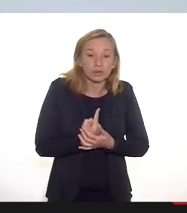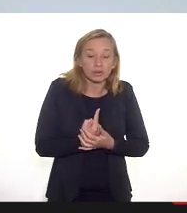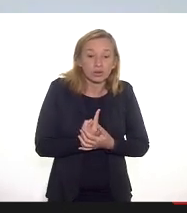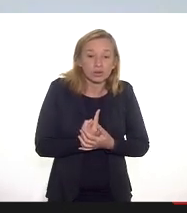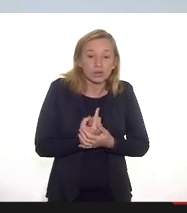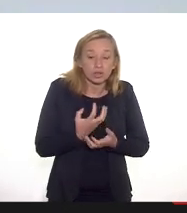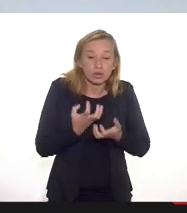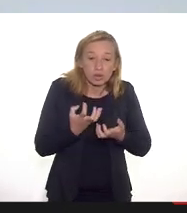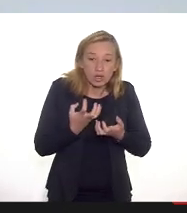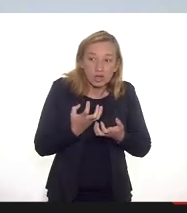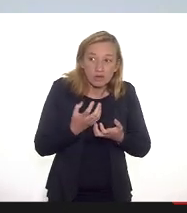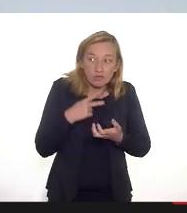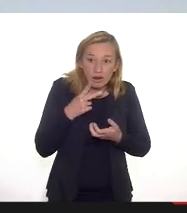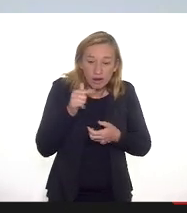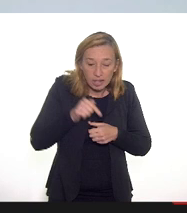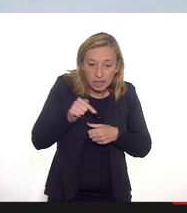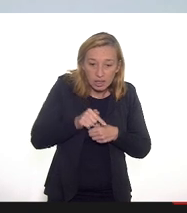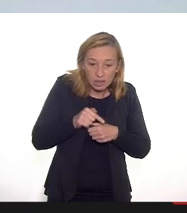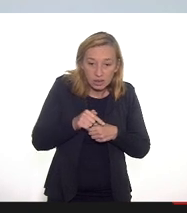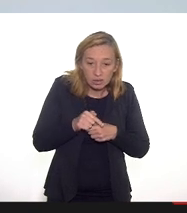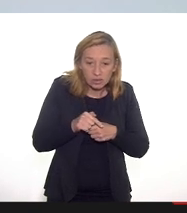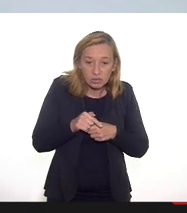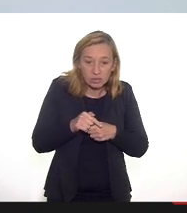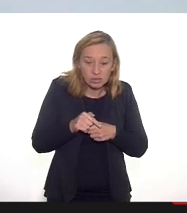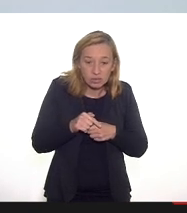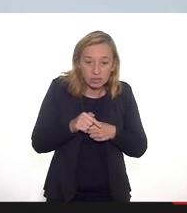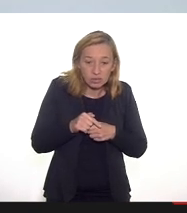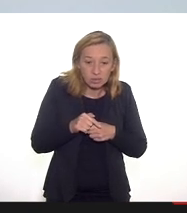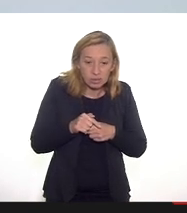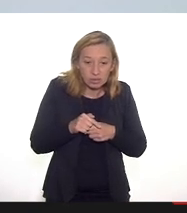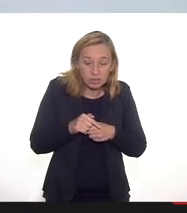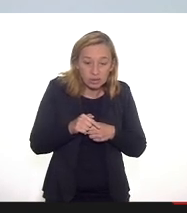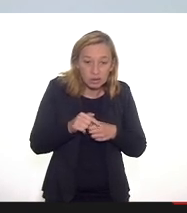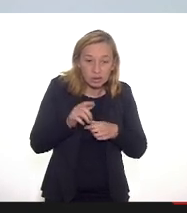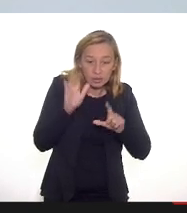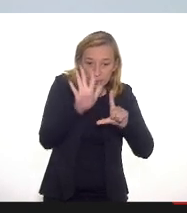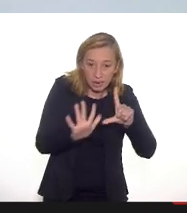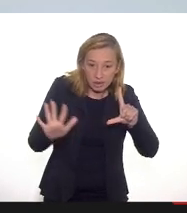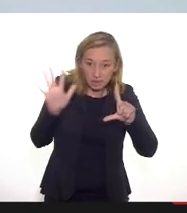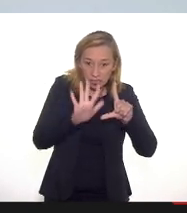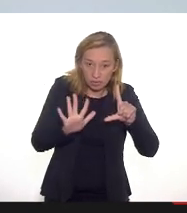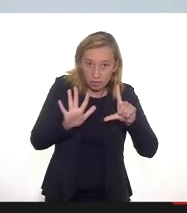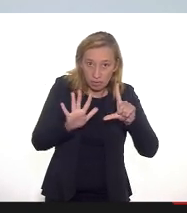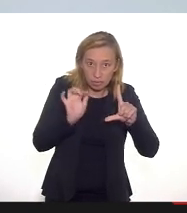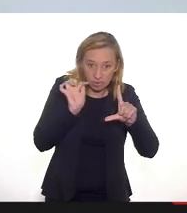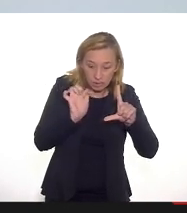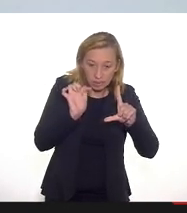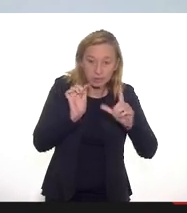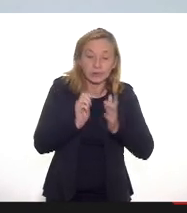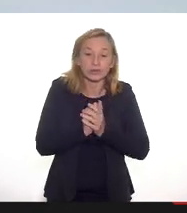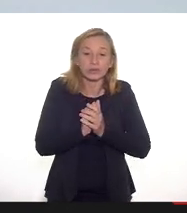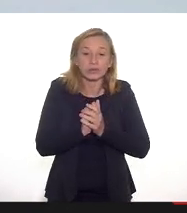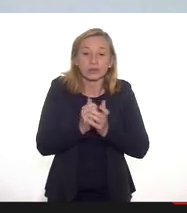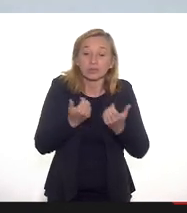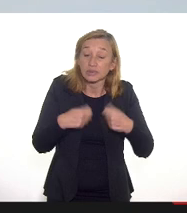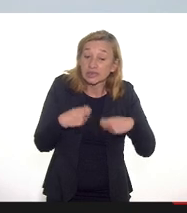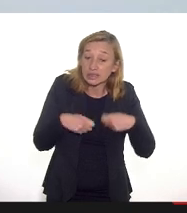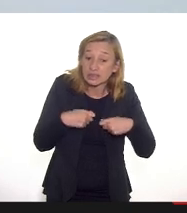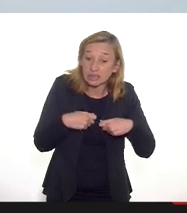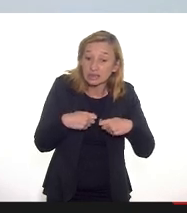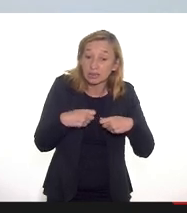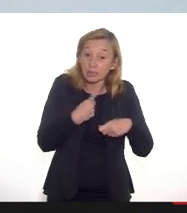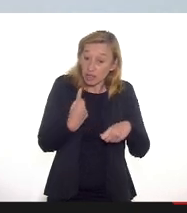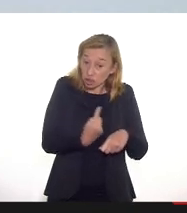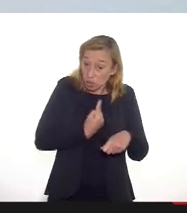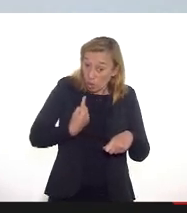Eu queria fazer aqui uma consideração em relação à nossa plataforma, tá? Que deveria, para nós,